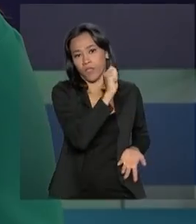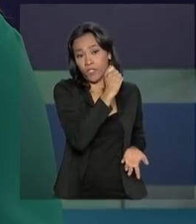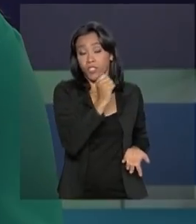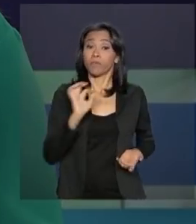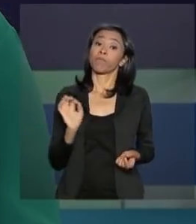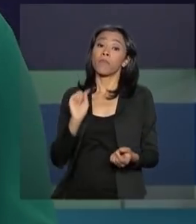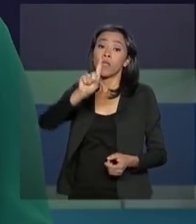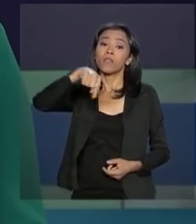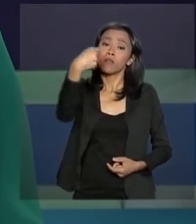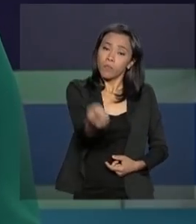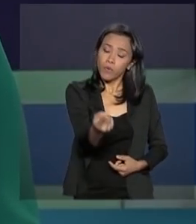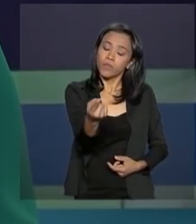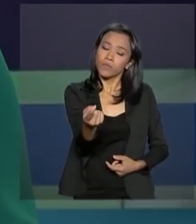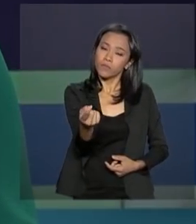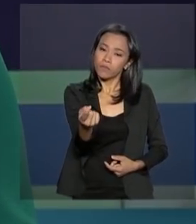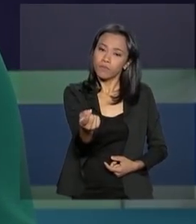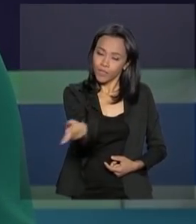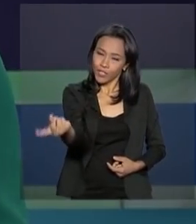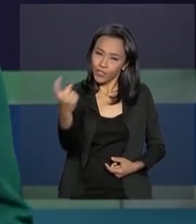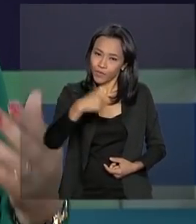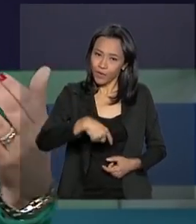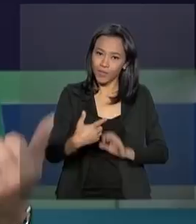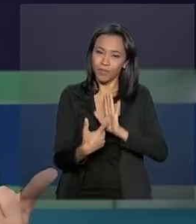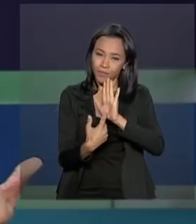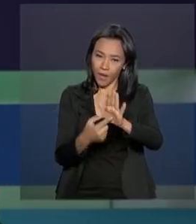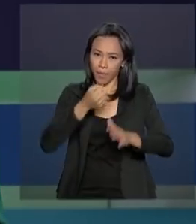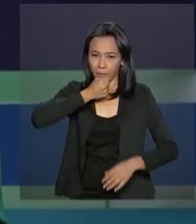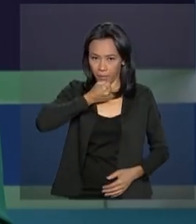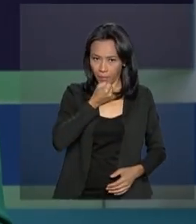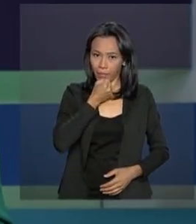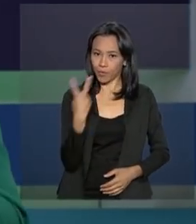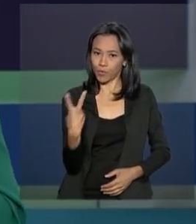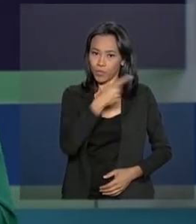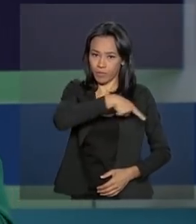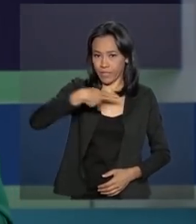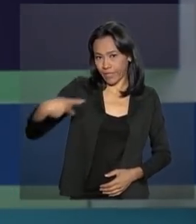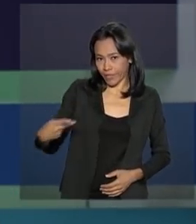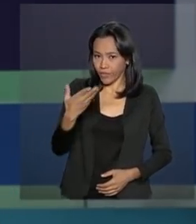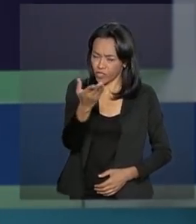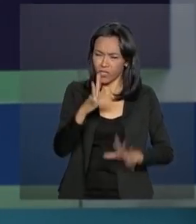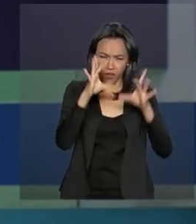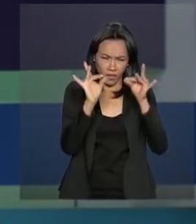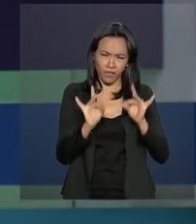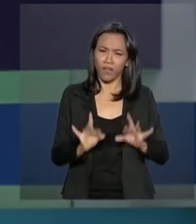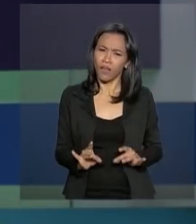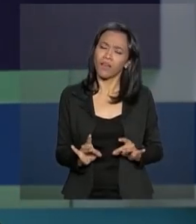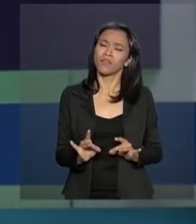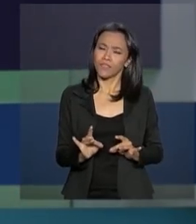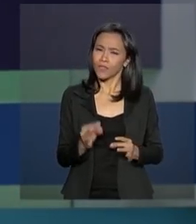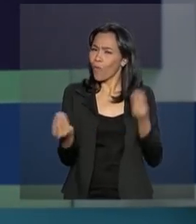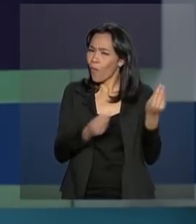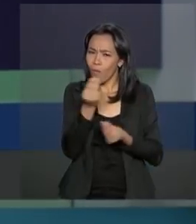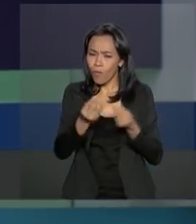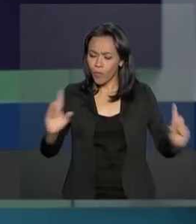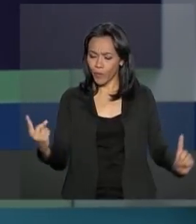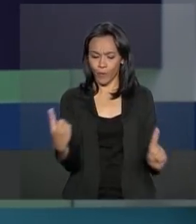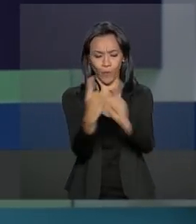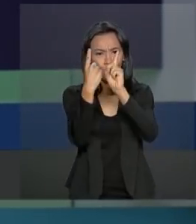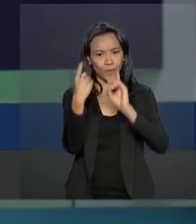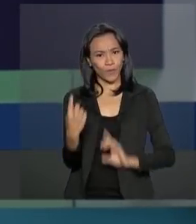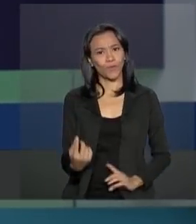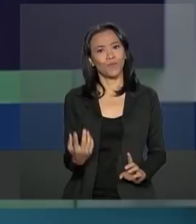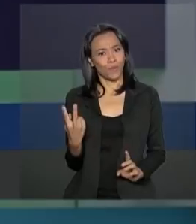Logo mais, a gente volta ao vivo com a declaração à imprensa dos dois presidentes. Todos os detalhes sobre o encontro do presidente